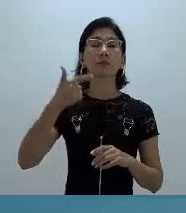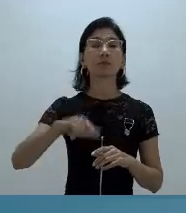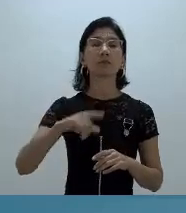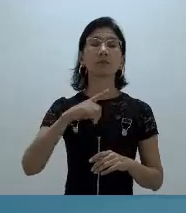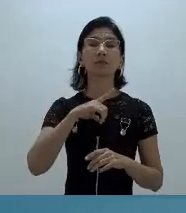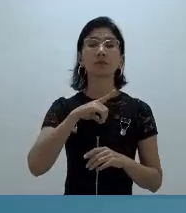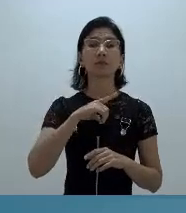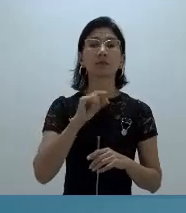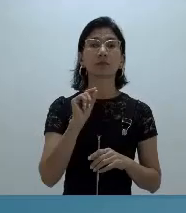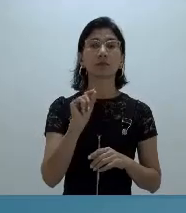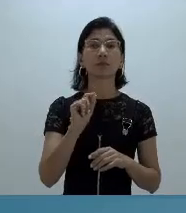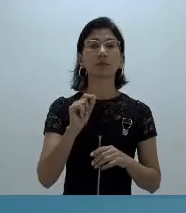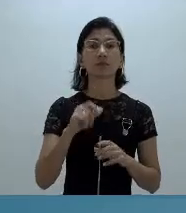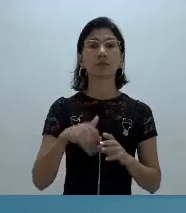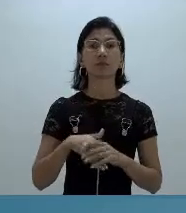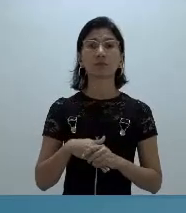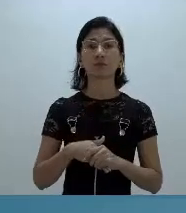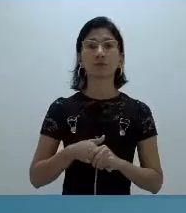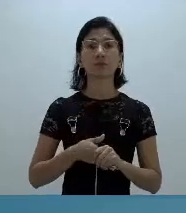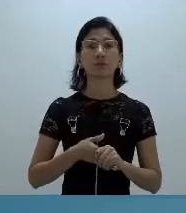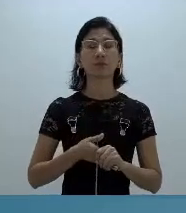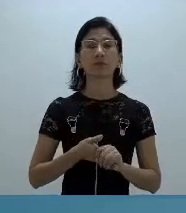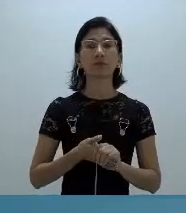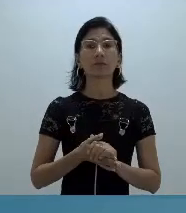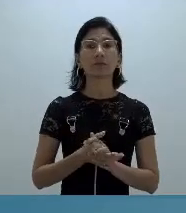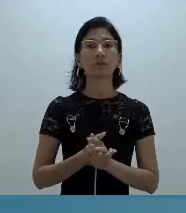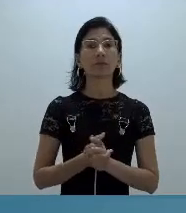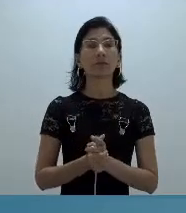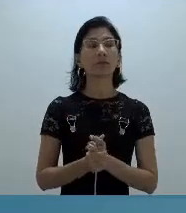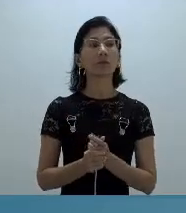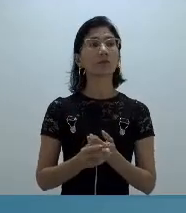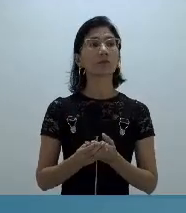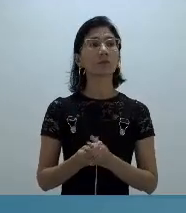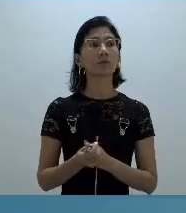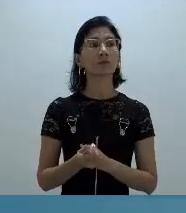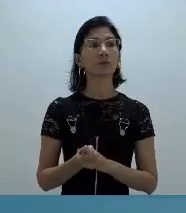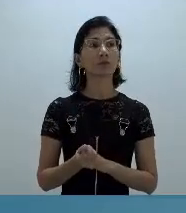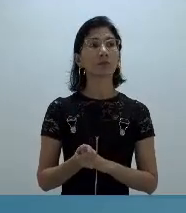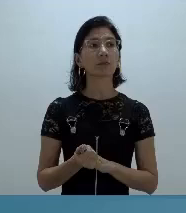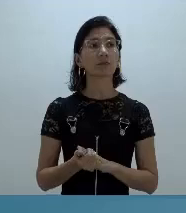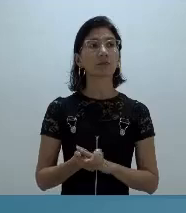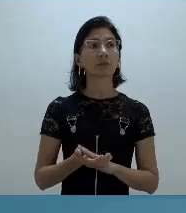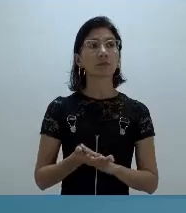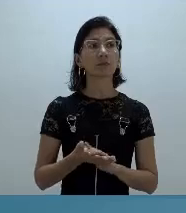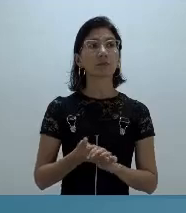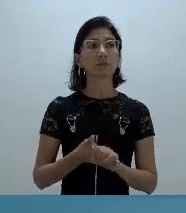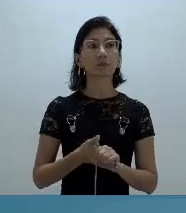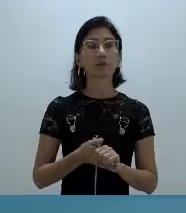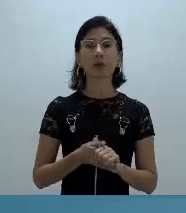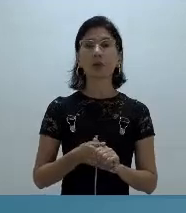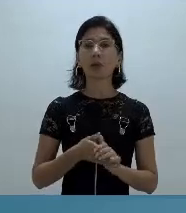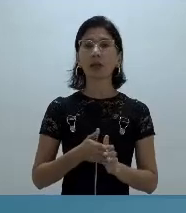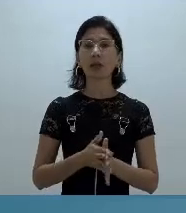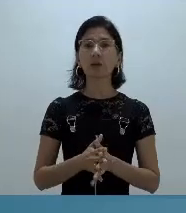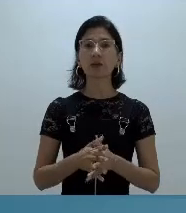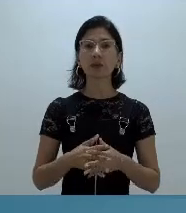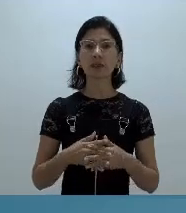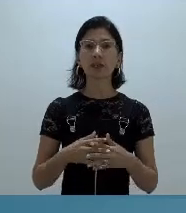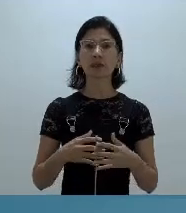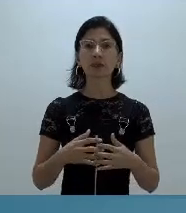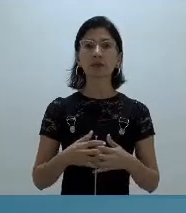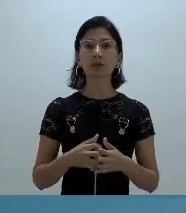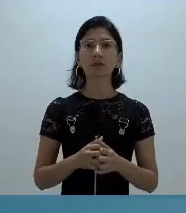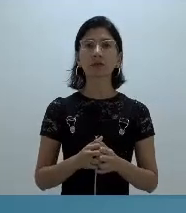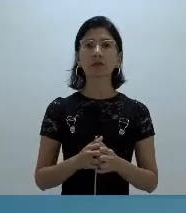produto econômico, obtido por recorrente com parcial por meio da recuperação do cumprimento da sentença, com base para a segunda do